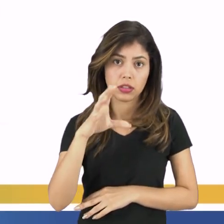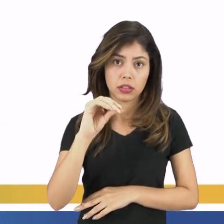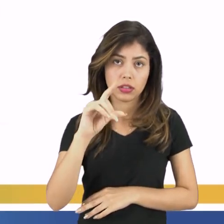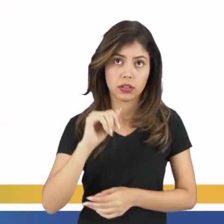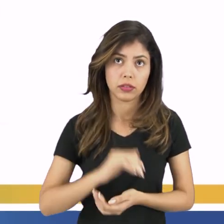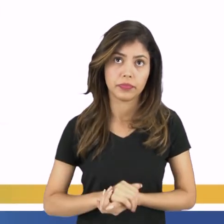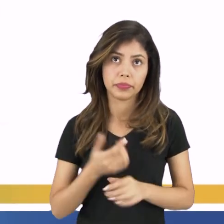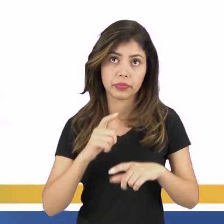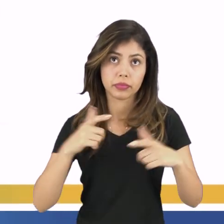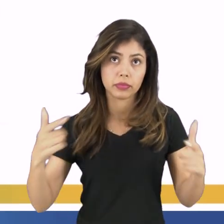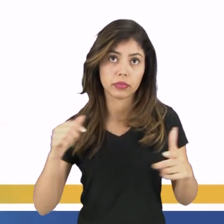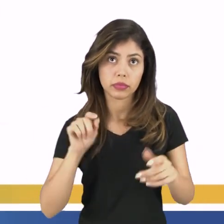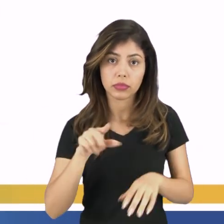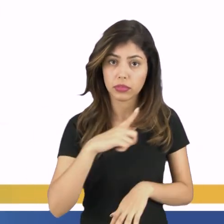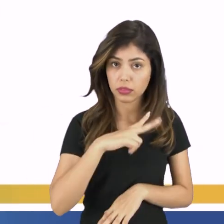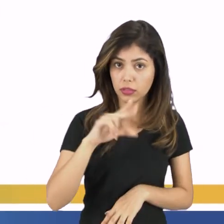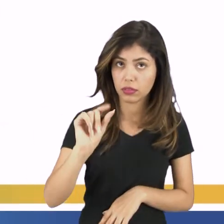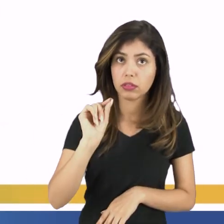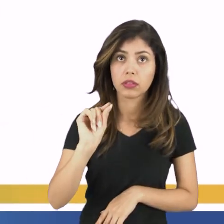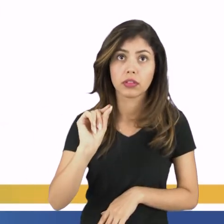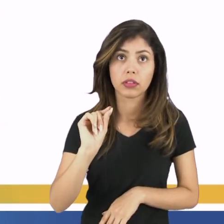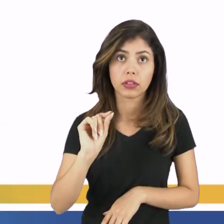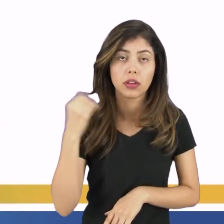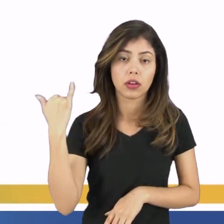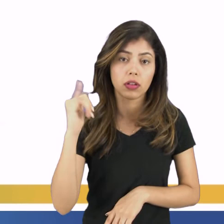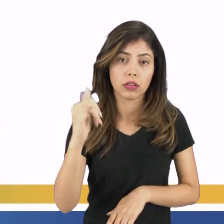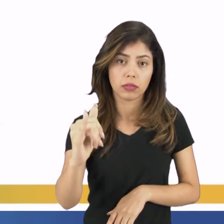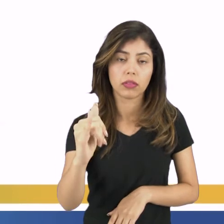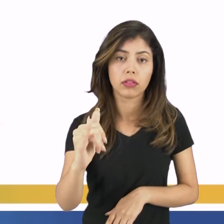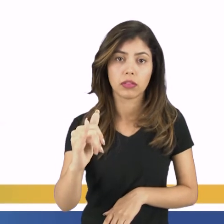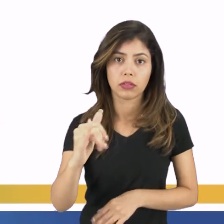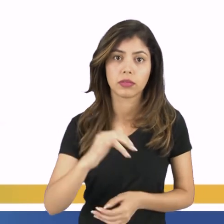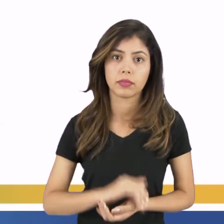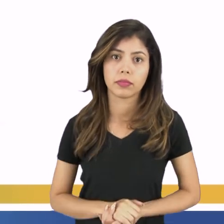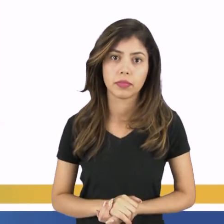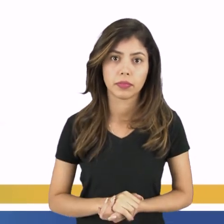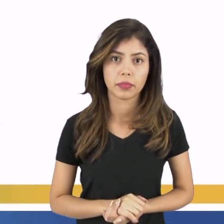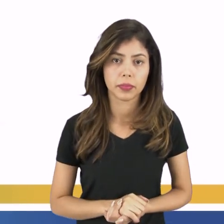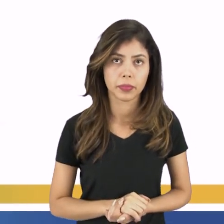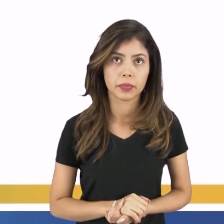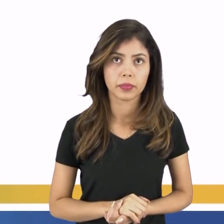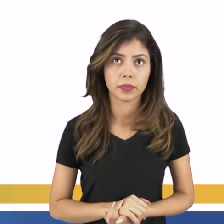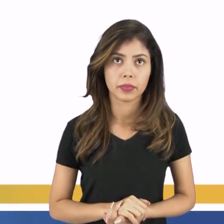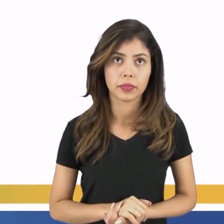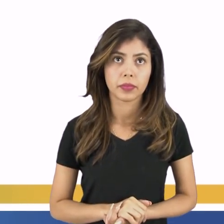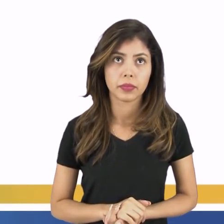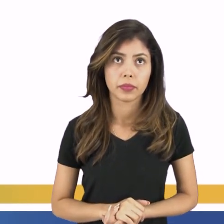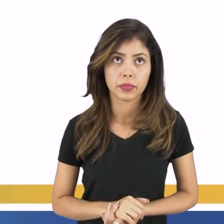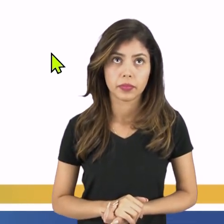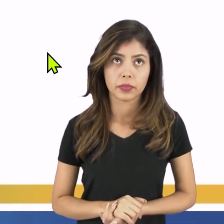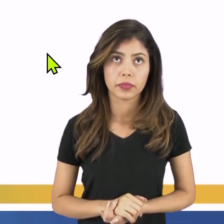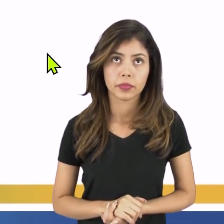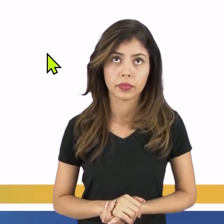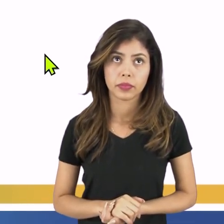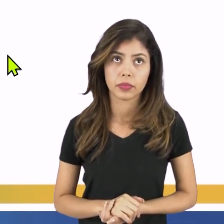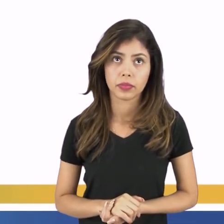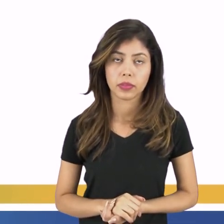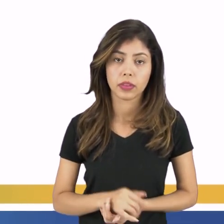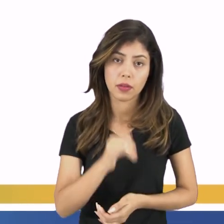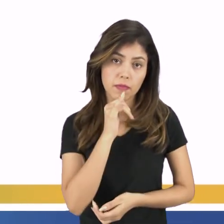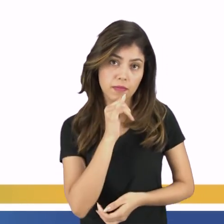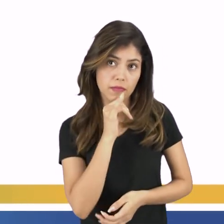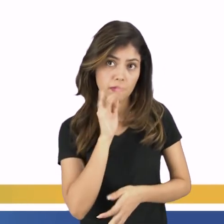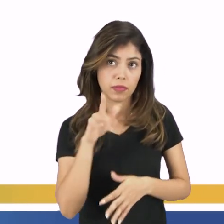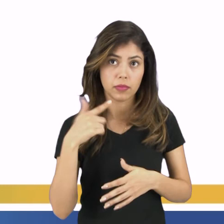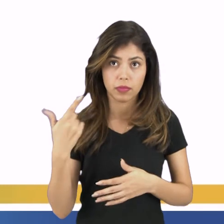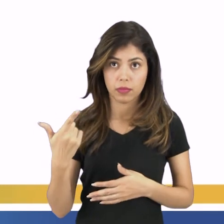molecular, maior será a sua condutibilidade elétrica. E aqui a gente tem mais um